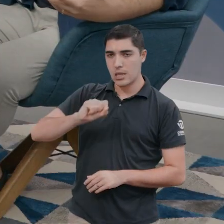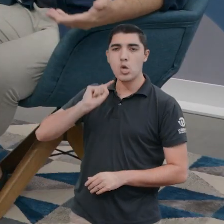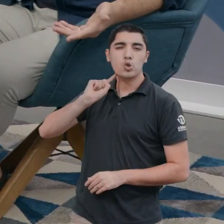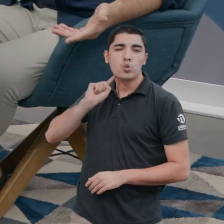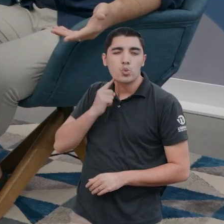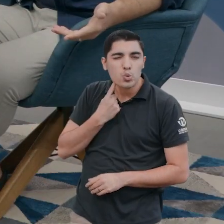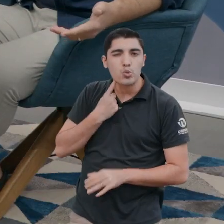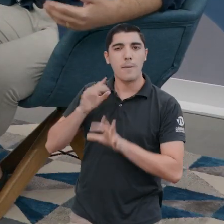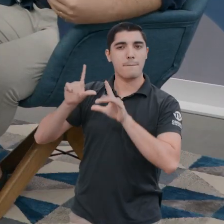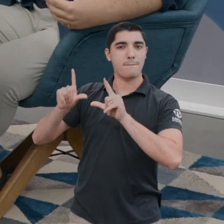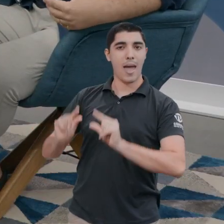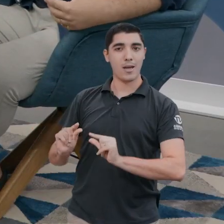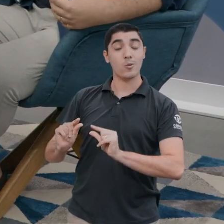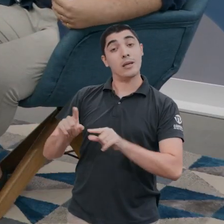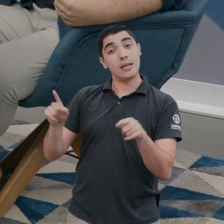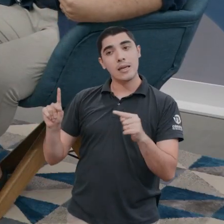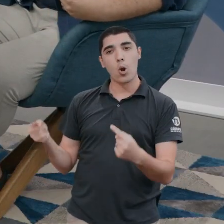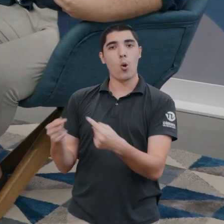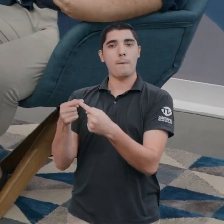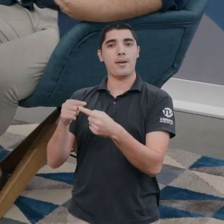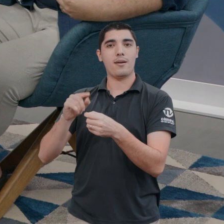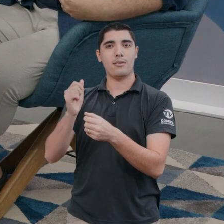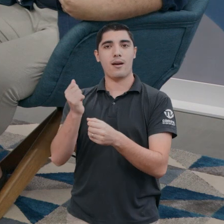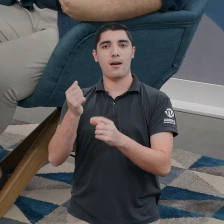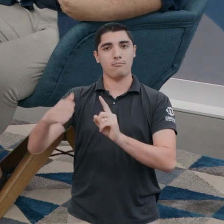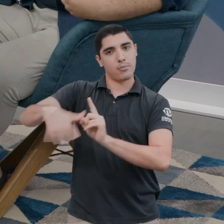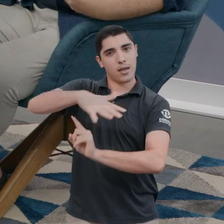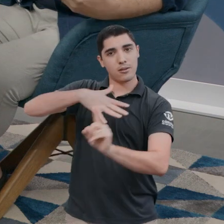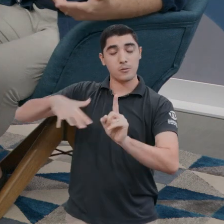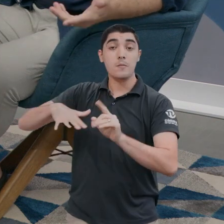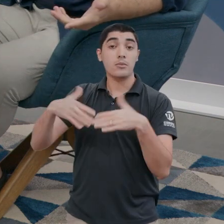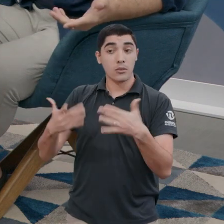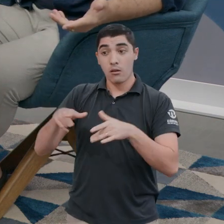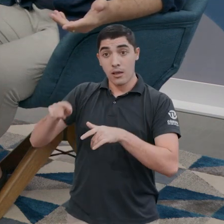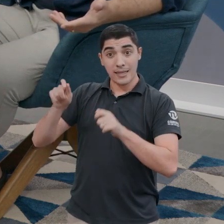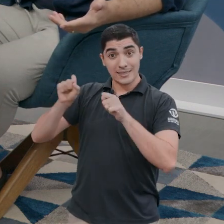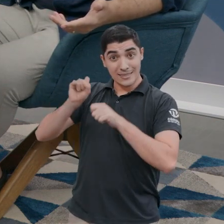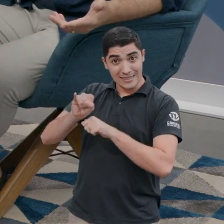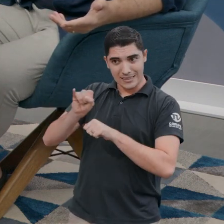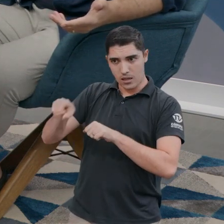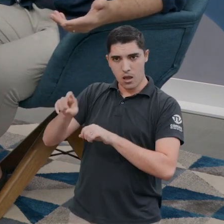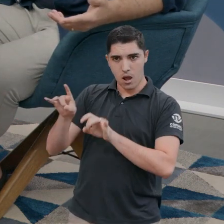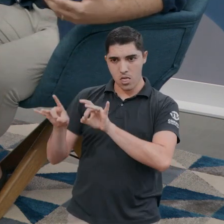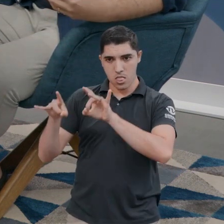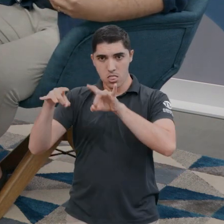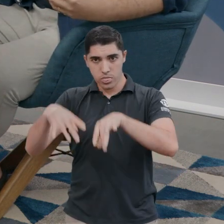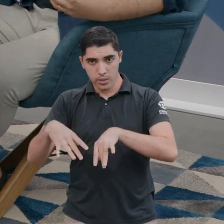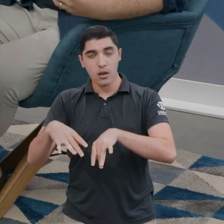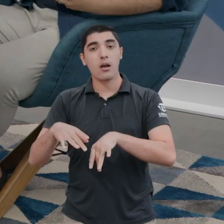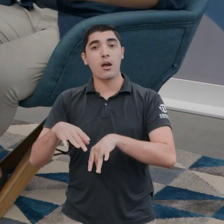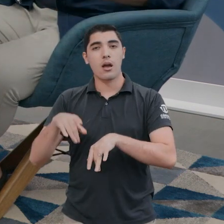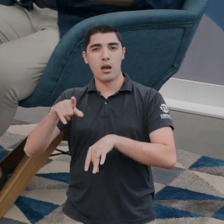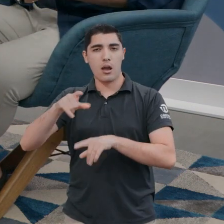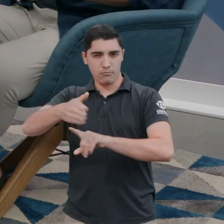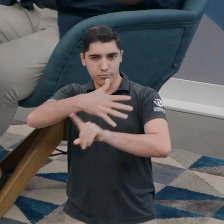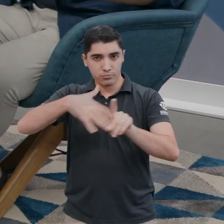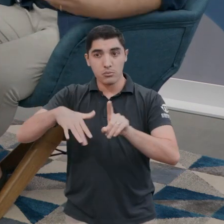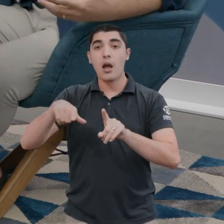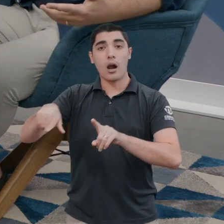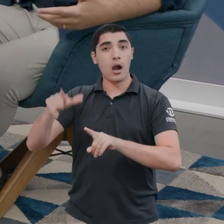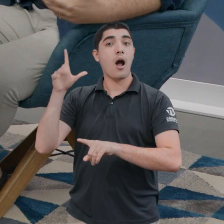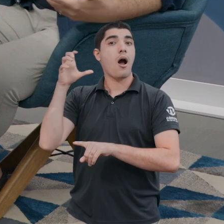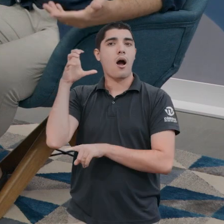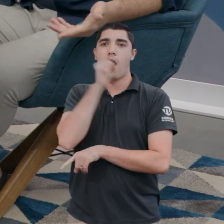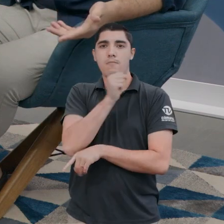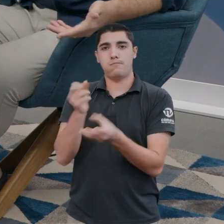são biodegradáveis. Então, se eles forem descartados no ambiente, eles se